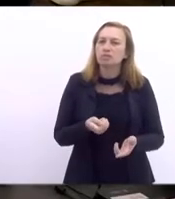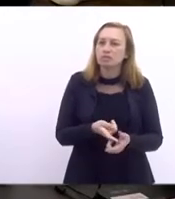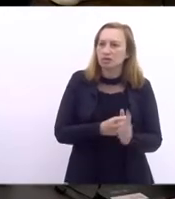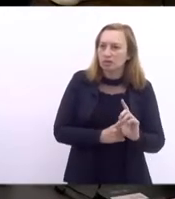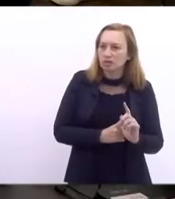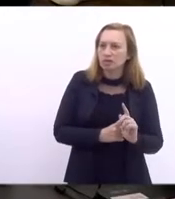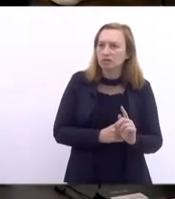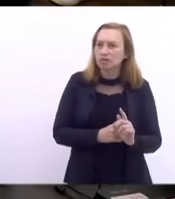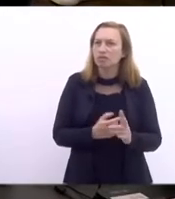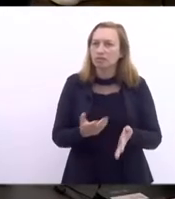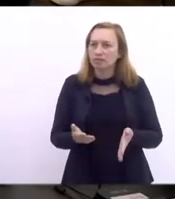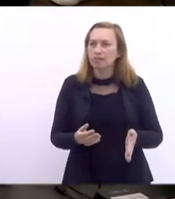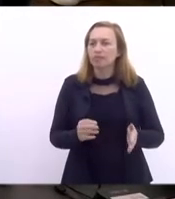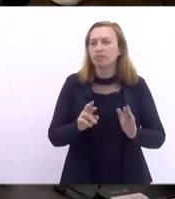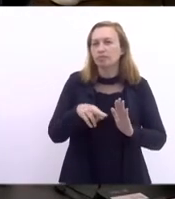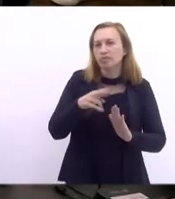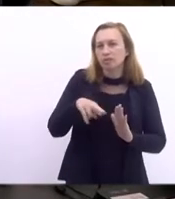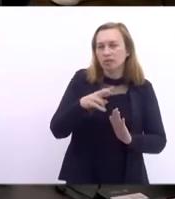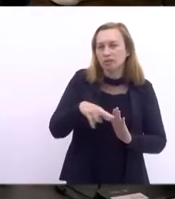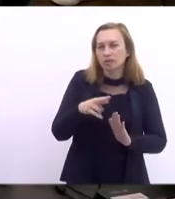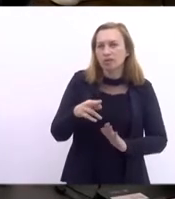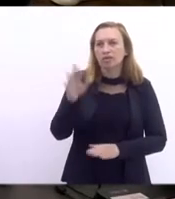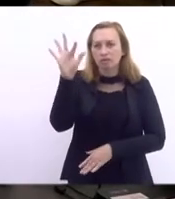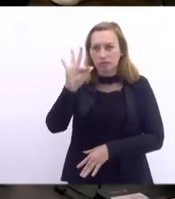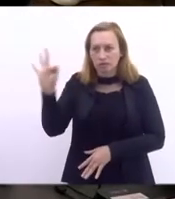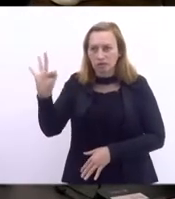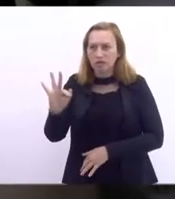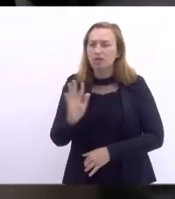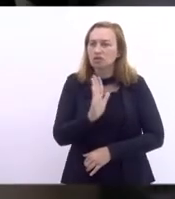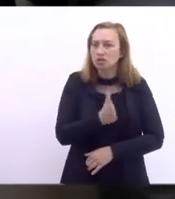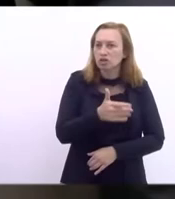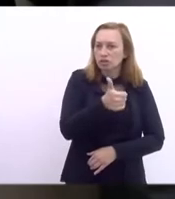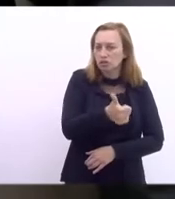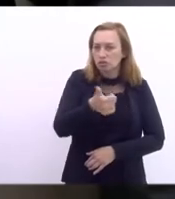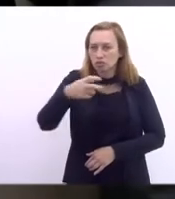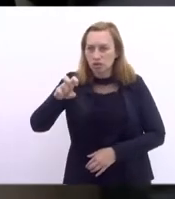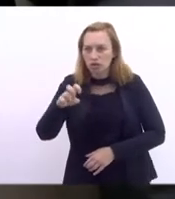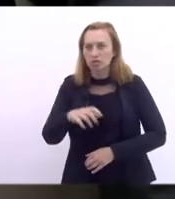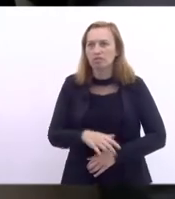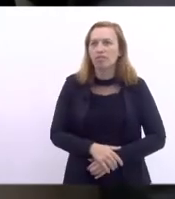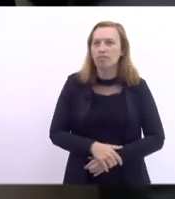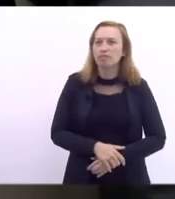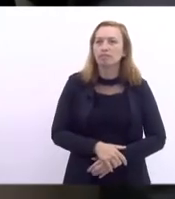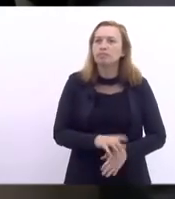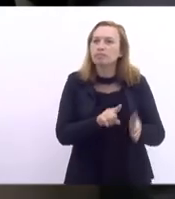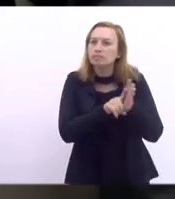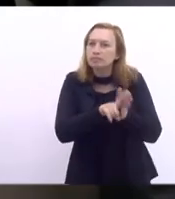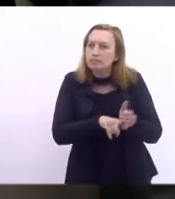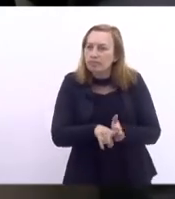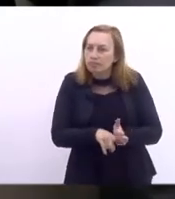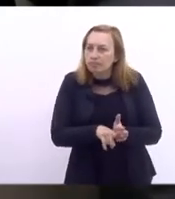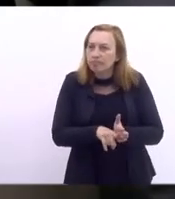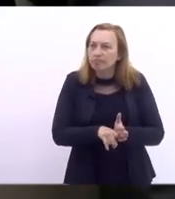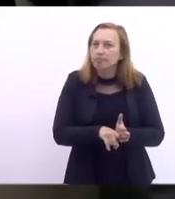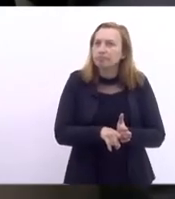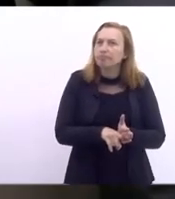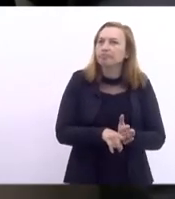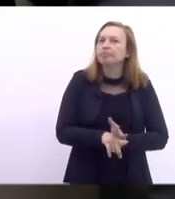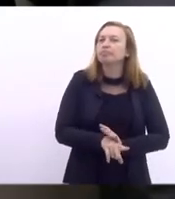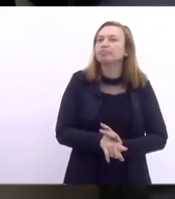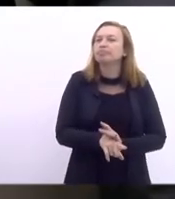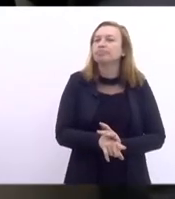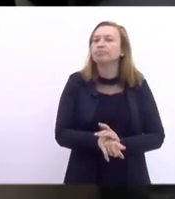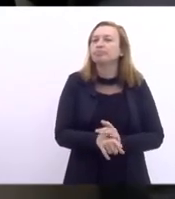na resolução do Senado Federal Então já em 2015 analisar as contas no exercício